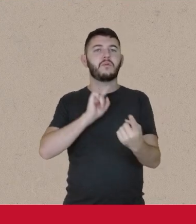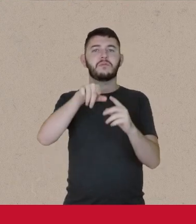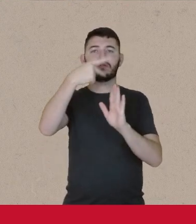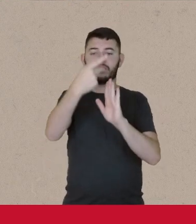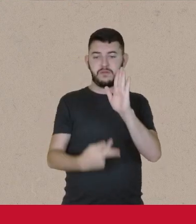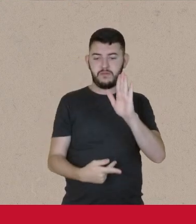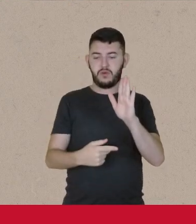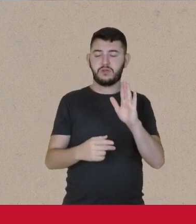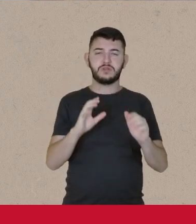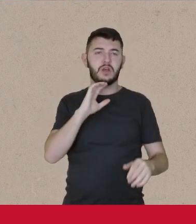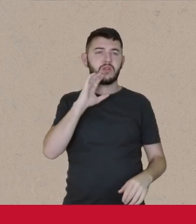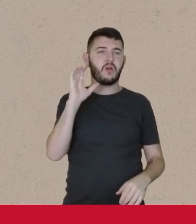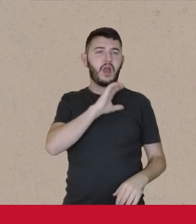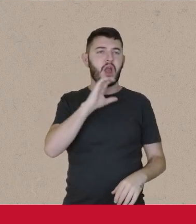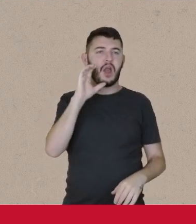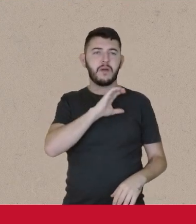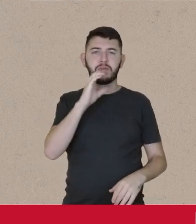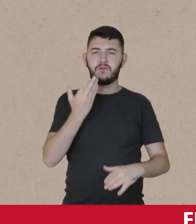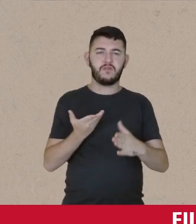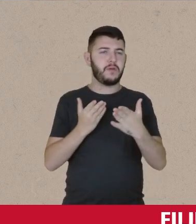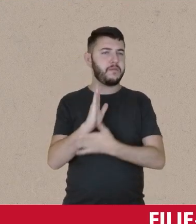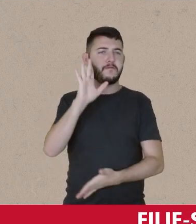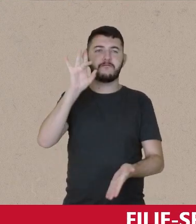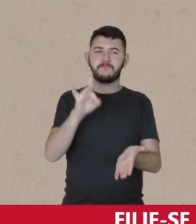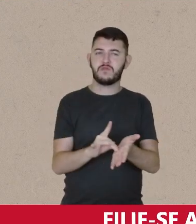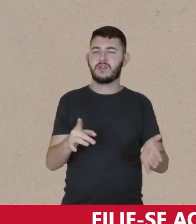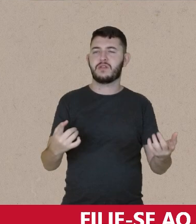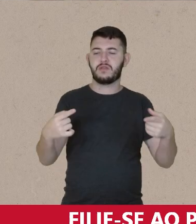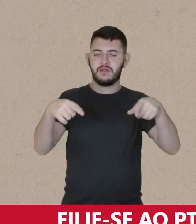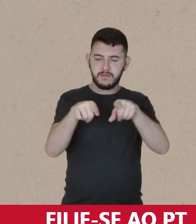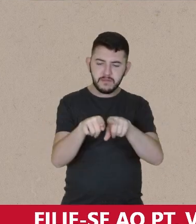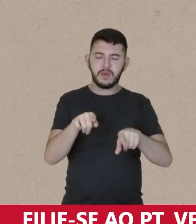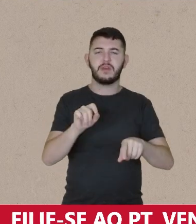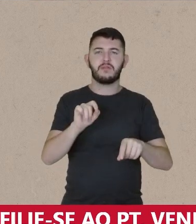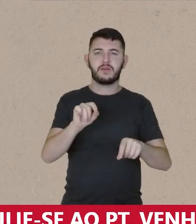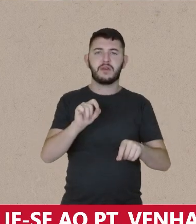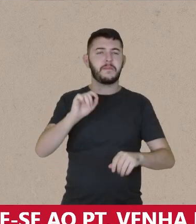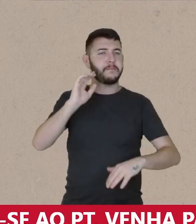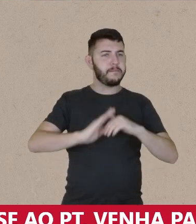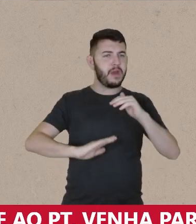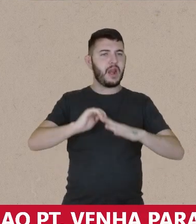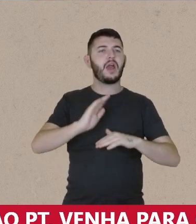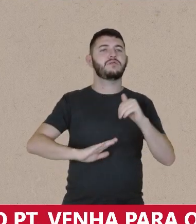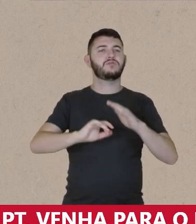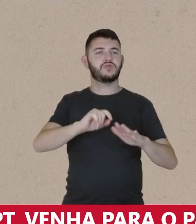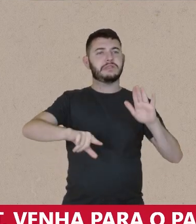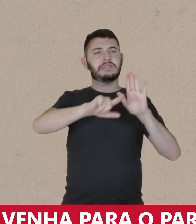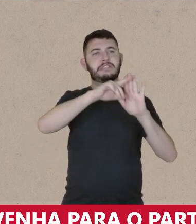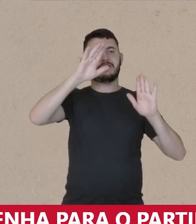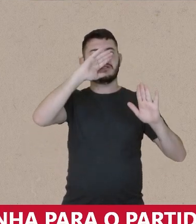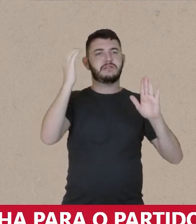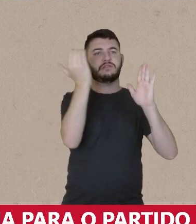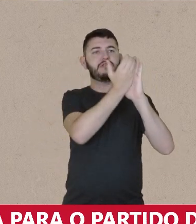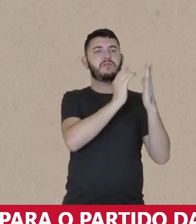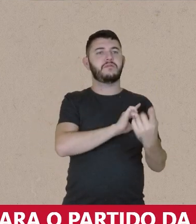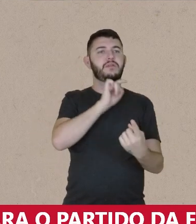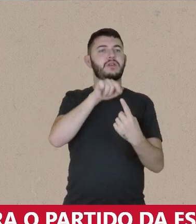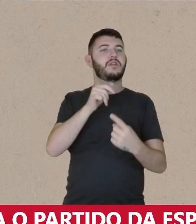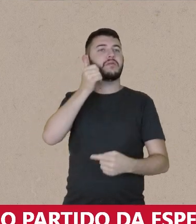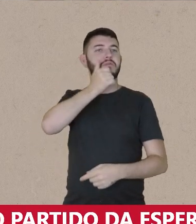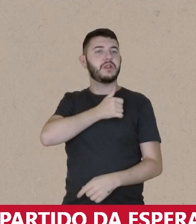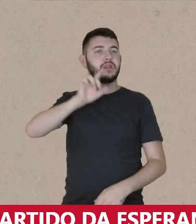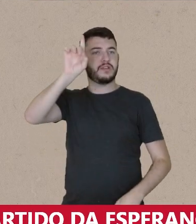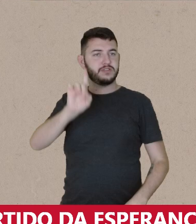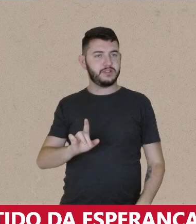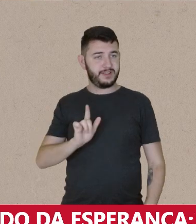projeto seja logo sancionado e seja colocado em prática, para que as meninas possam ter esse direito e a gente